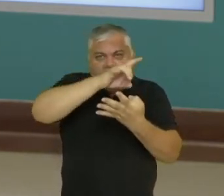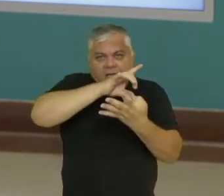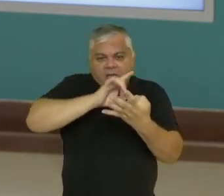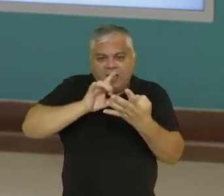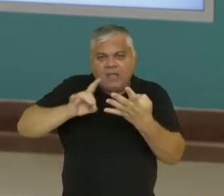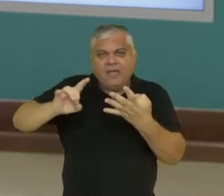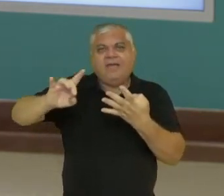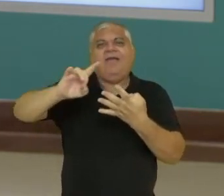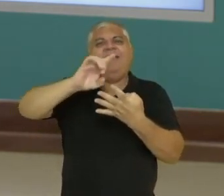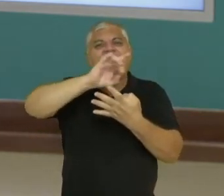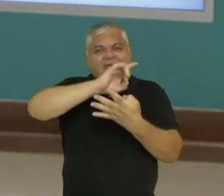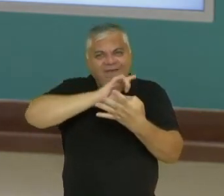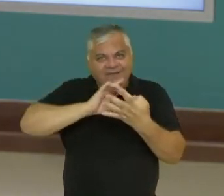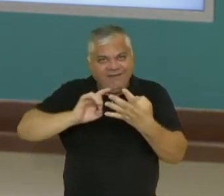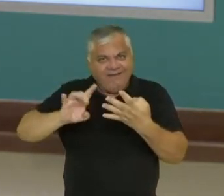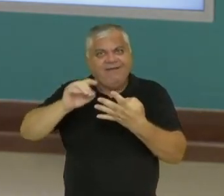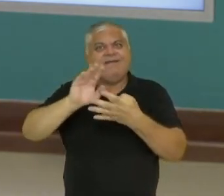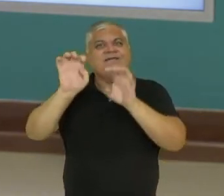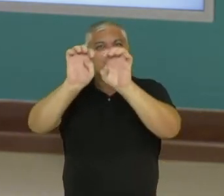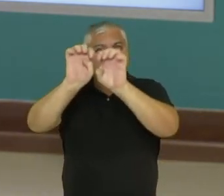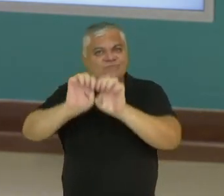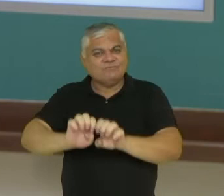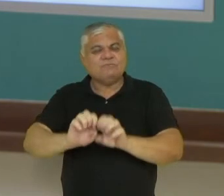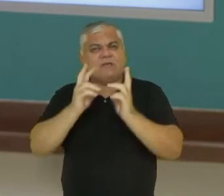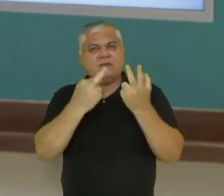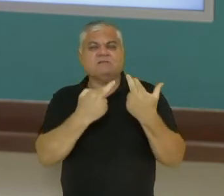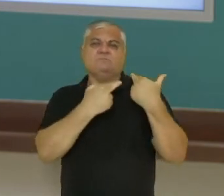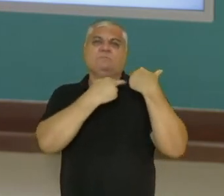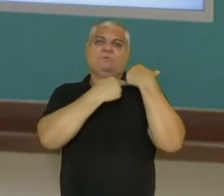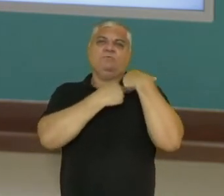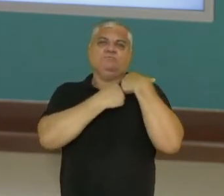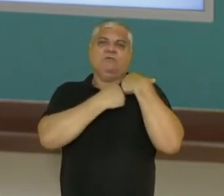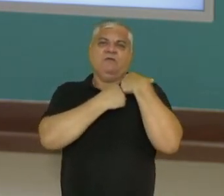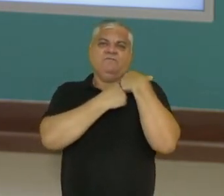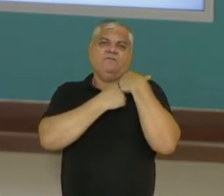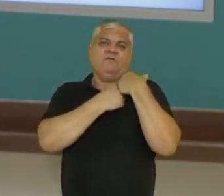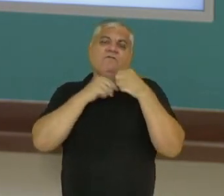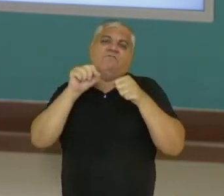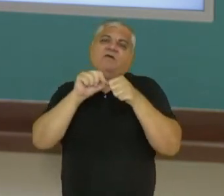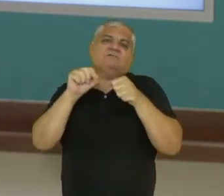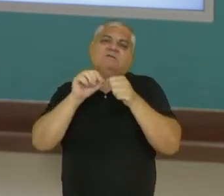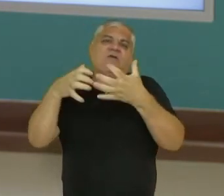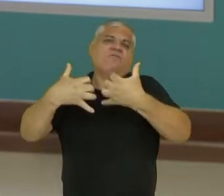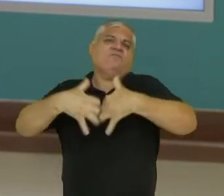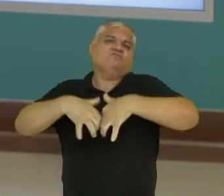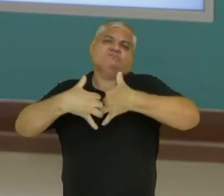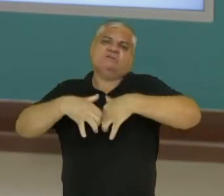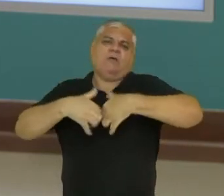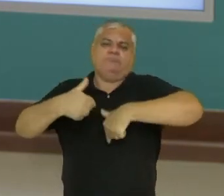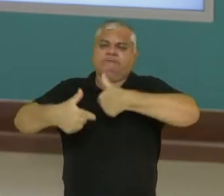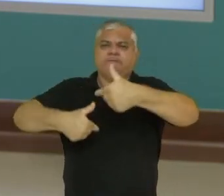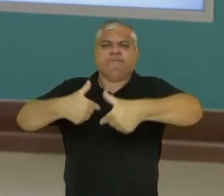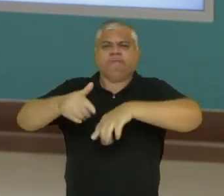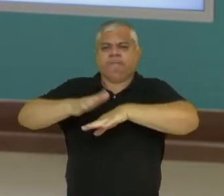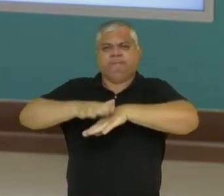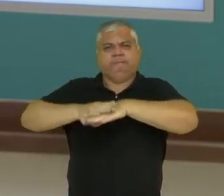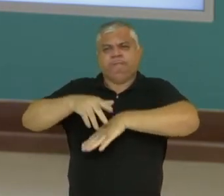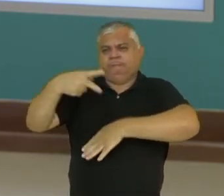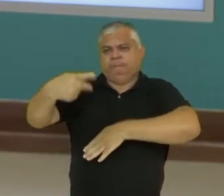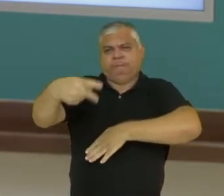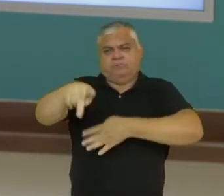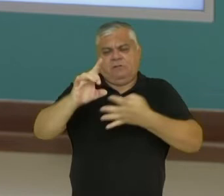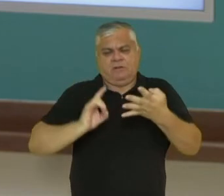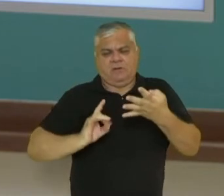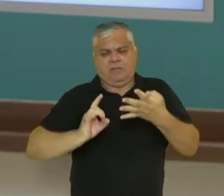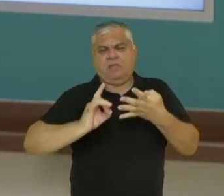partezinha dela, cada estrutura é responsável por exercer ali uma função que é